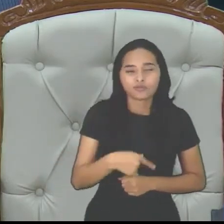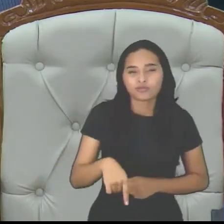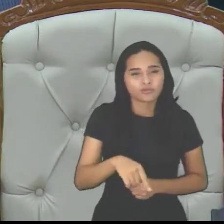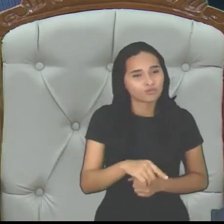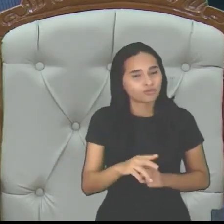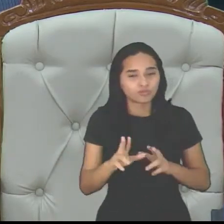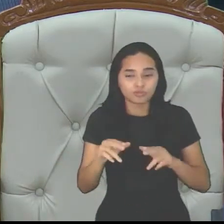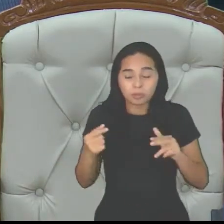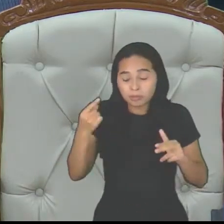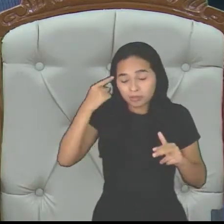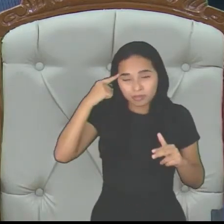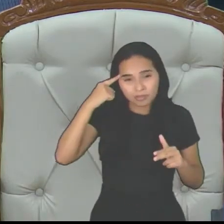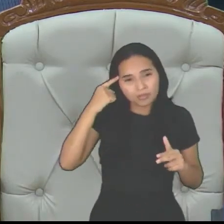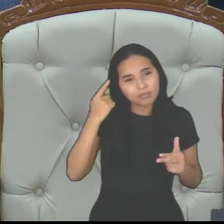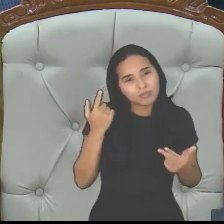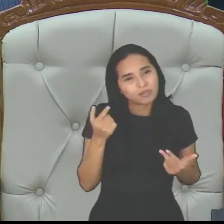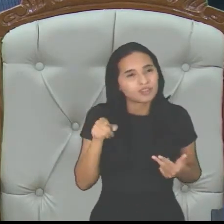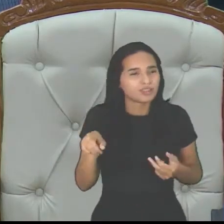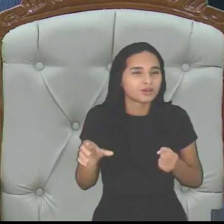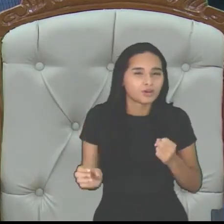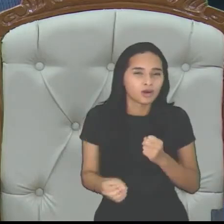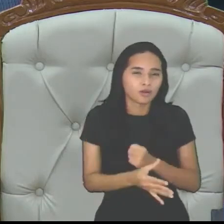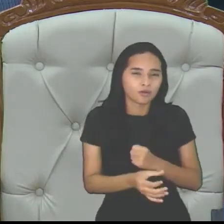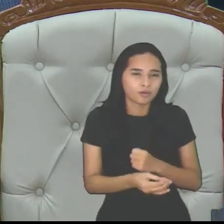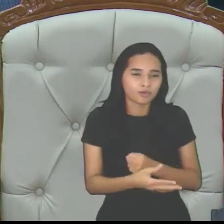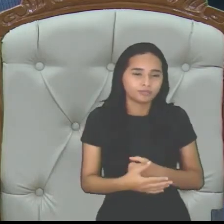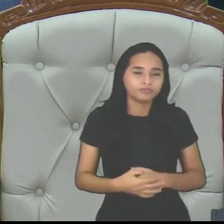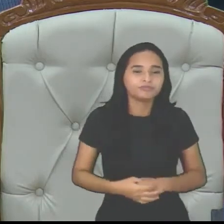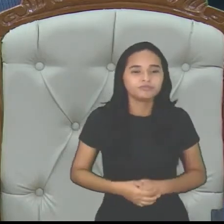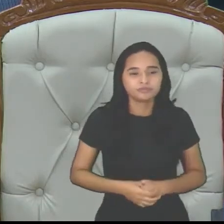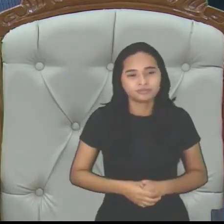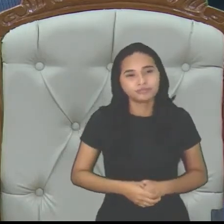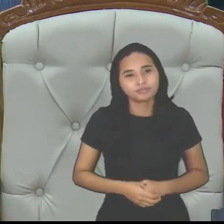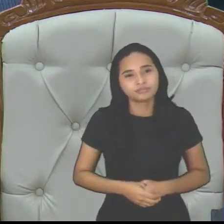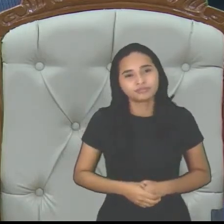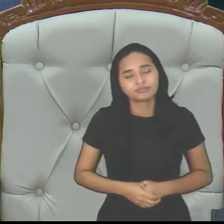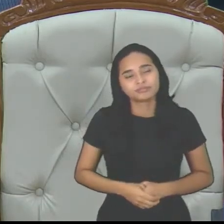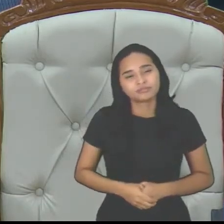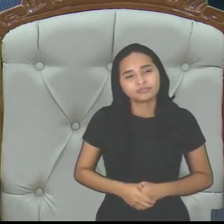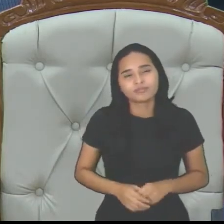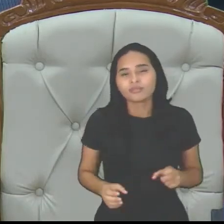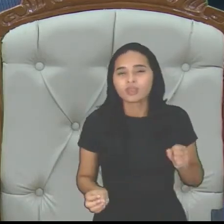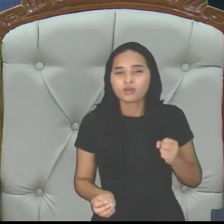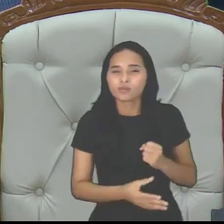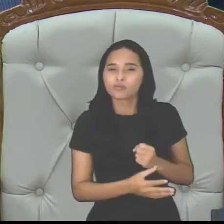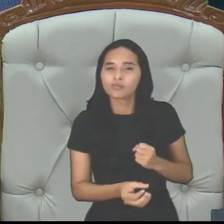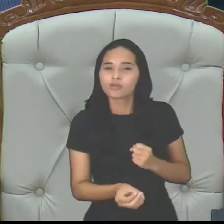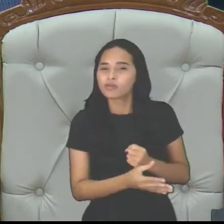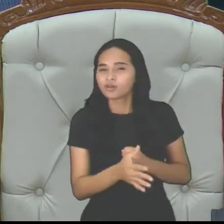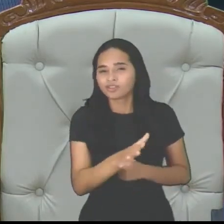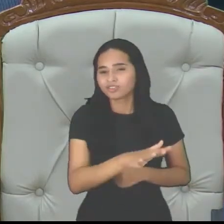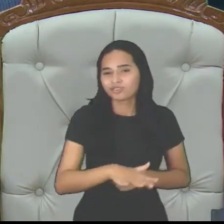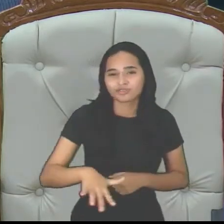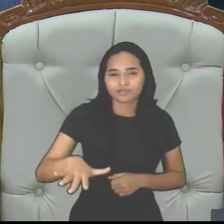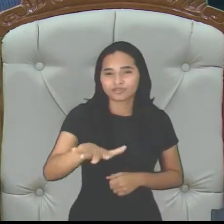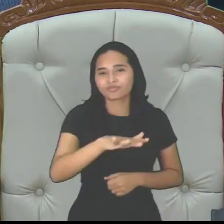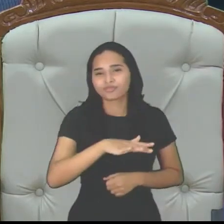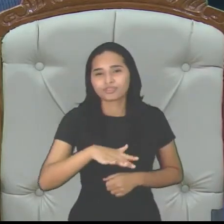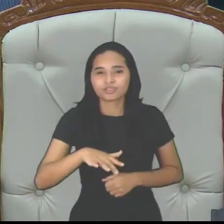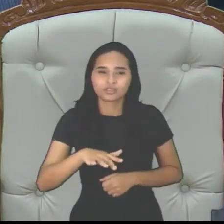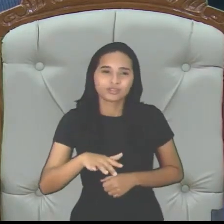que elas fossem corruptas. E a corrupção, ela é generalizada, de